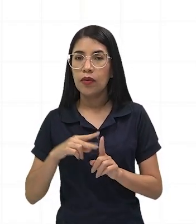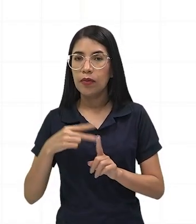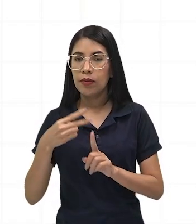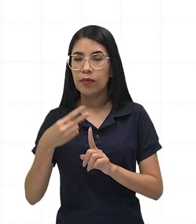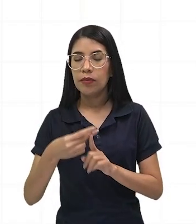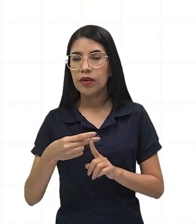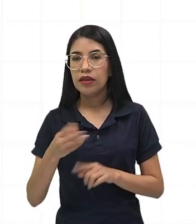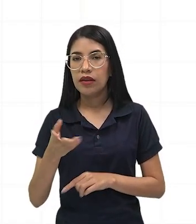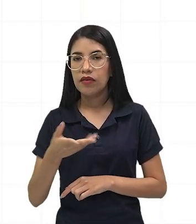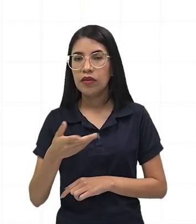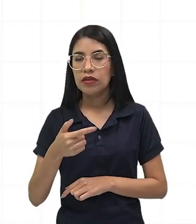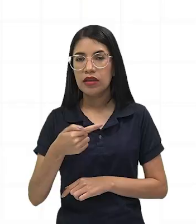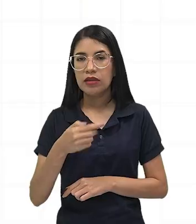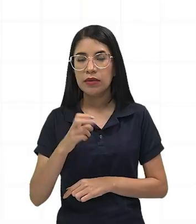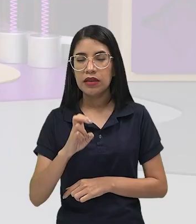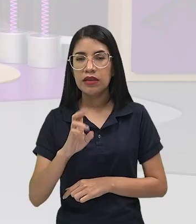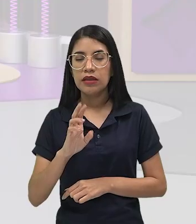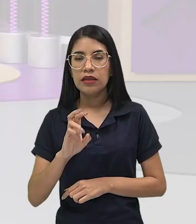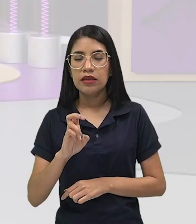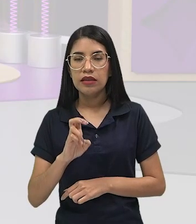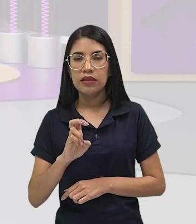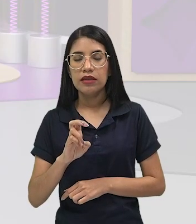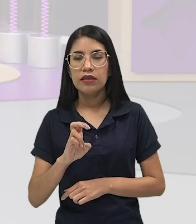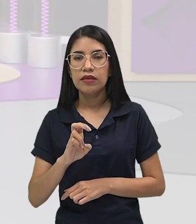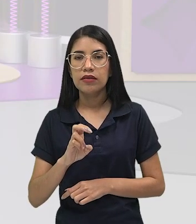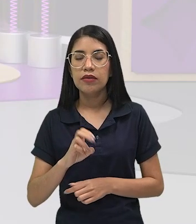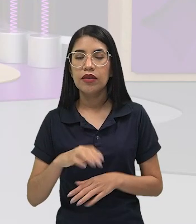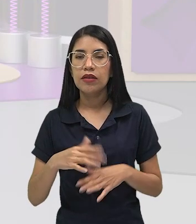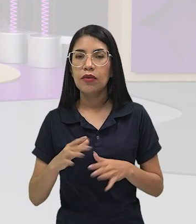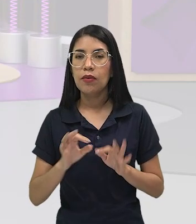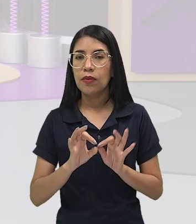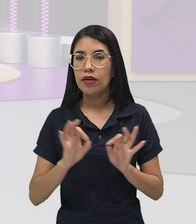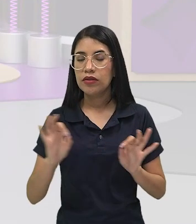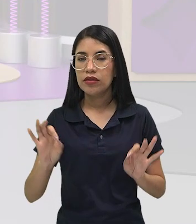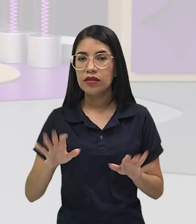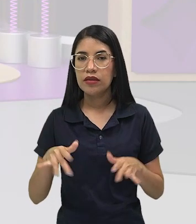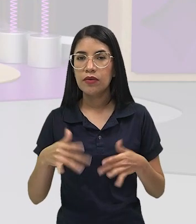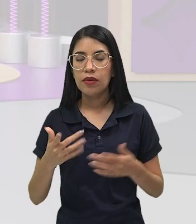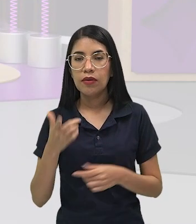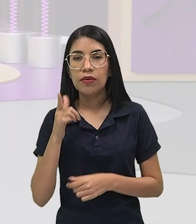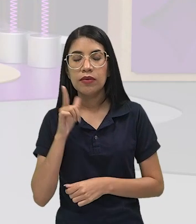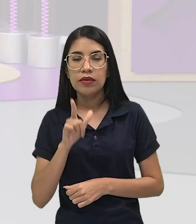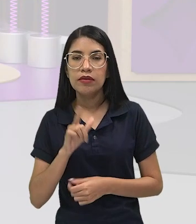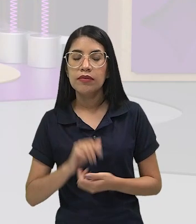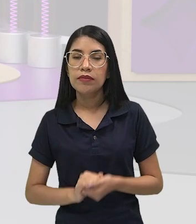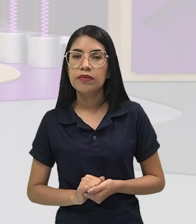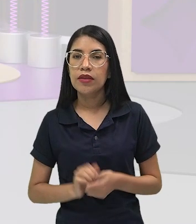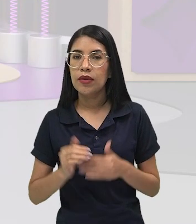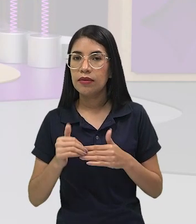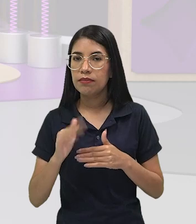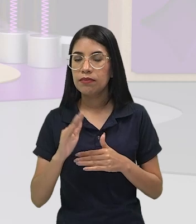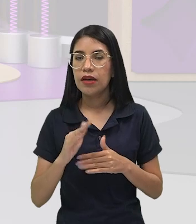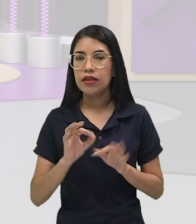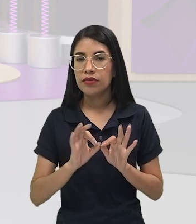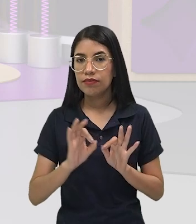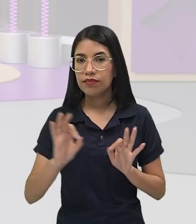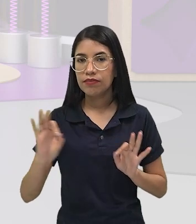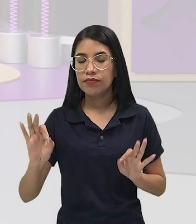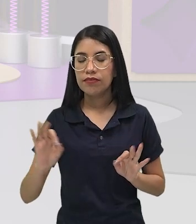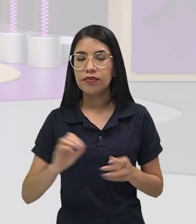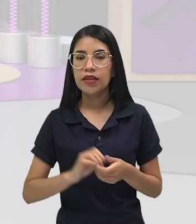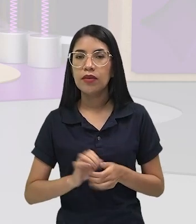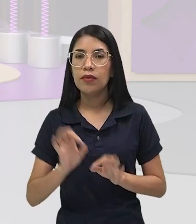a velocidade e estava querendo saber quantos quilômetros eu iria percorrer. É claro que eu vou percorrer muito mais. Então tá